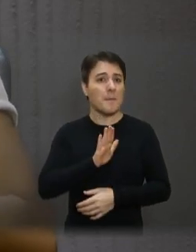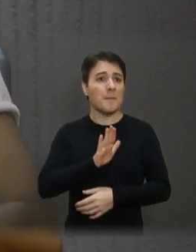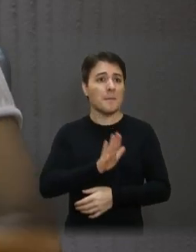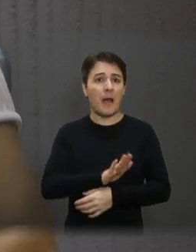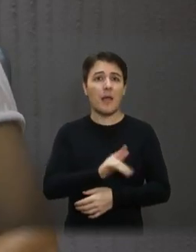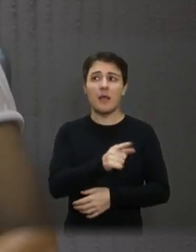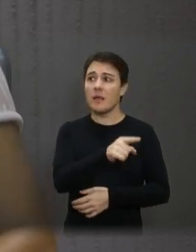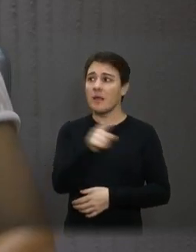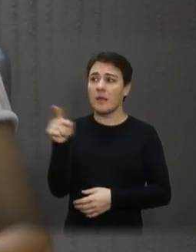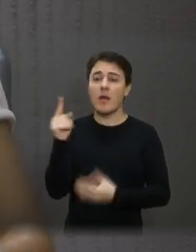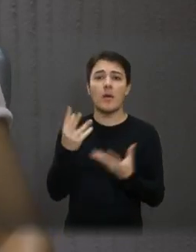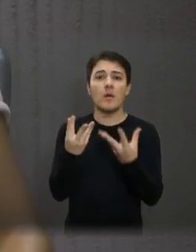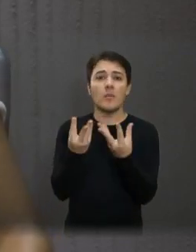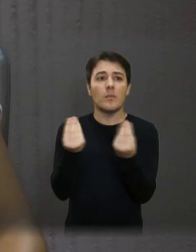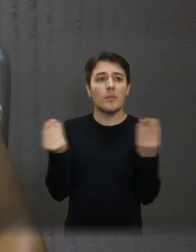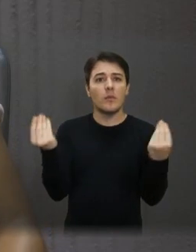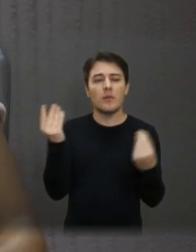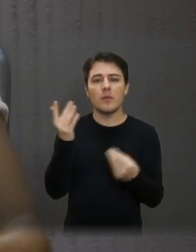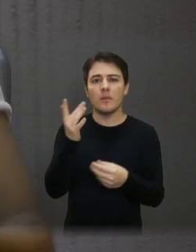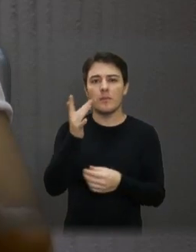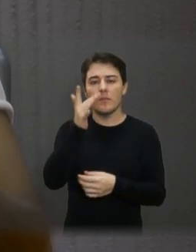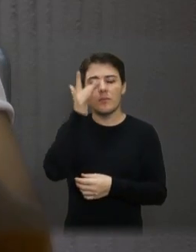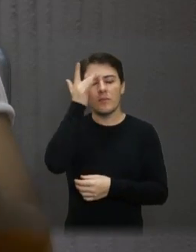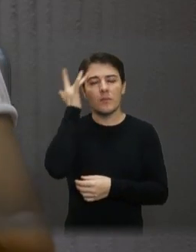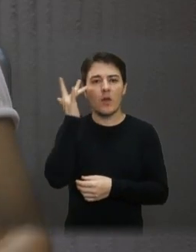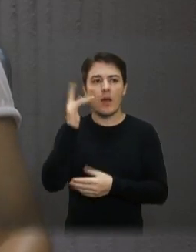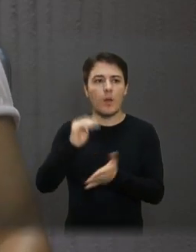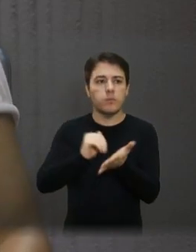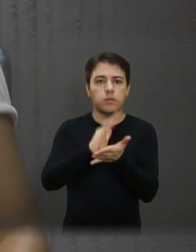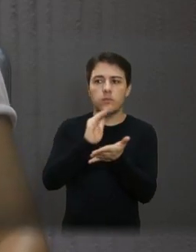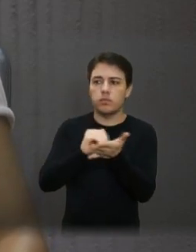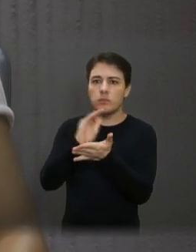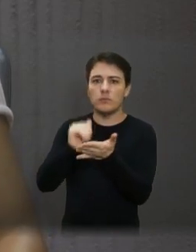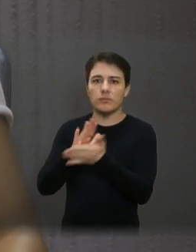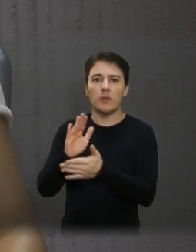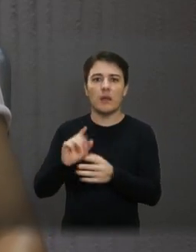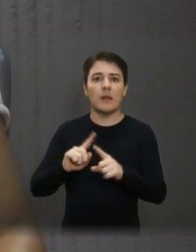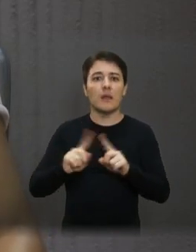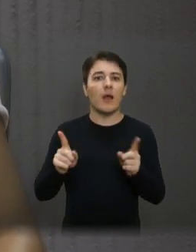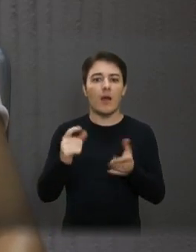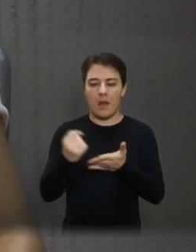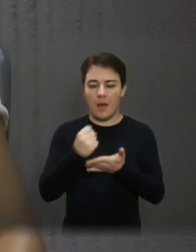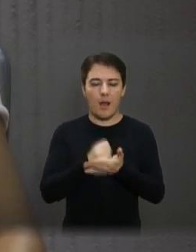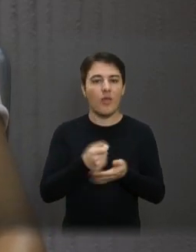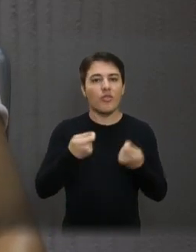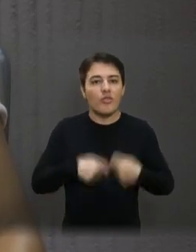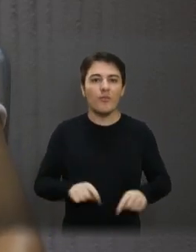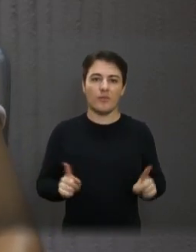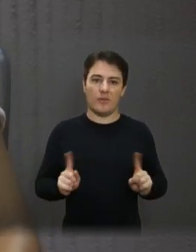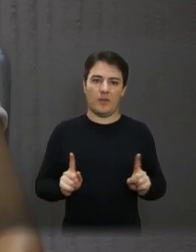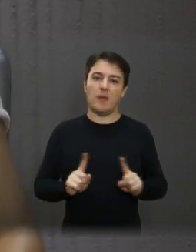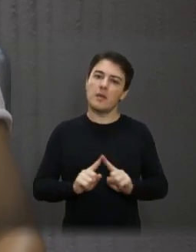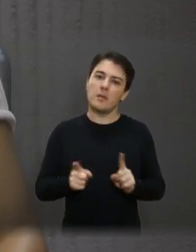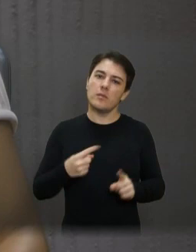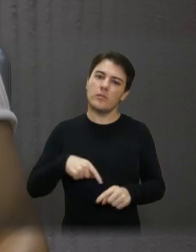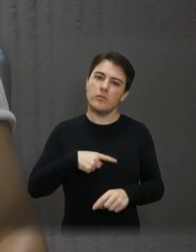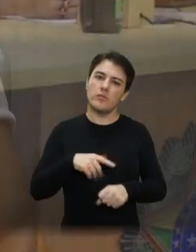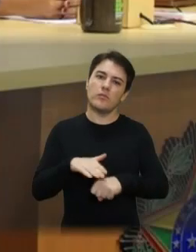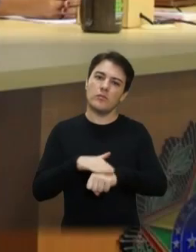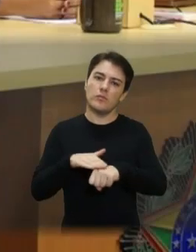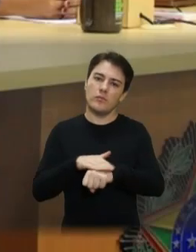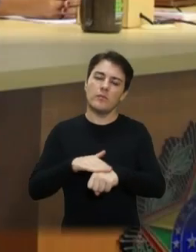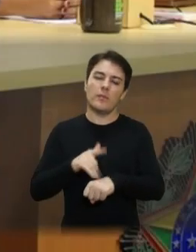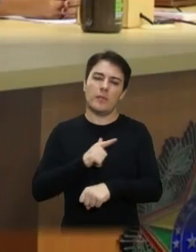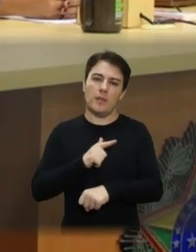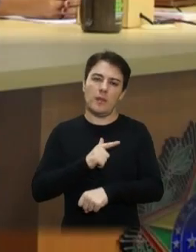e começaram ser contratadas como diaristas né para não receber os direitos trabalhistas Então a partir daí a gente começou a fazer discussões e trouxemos